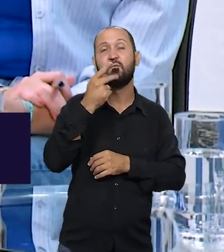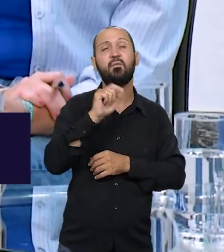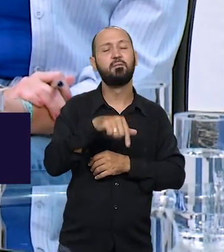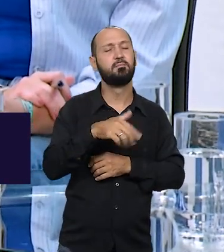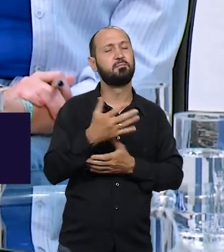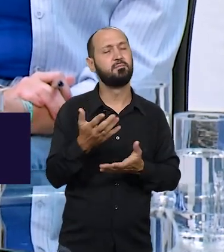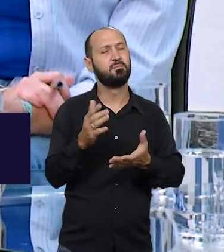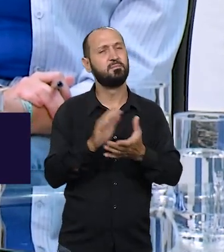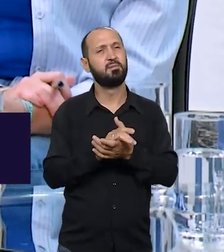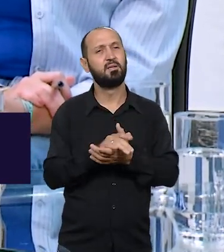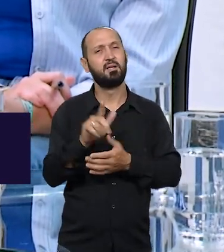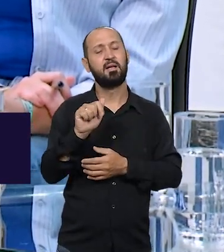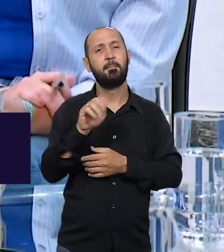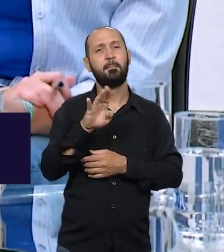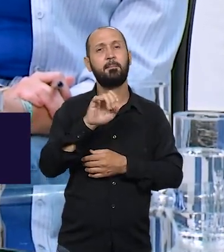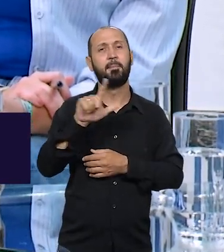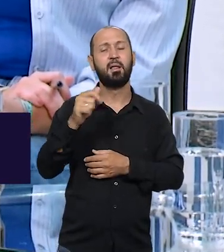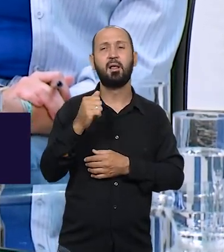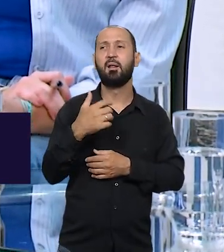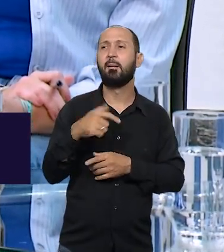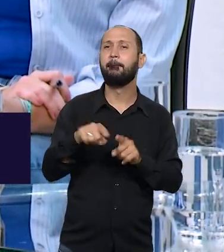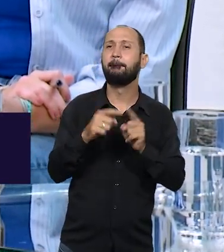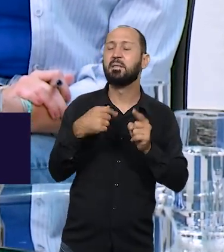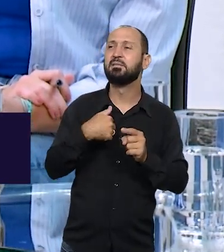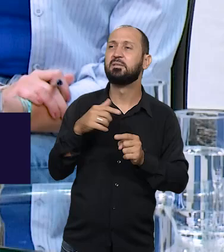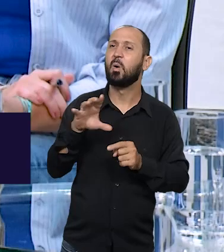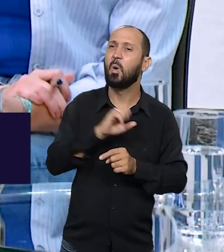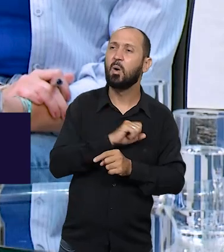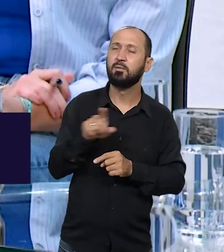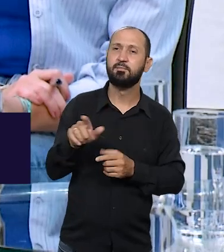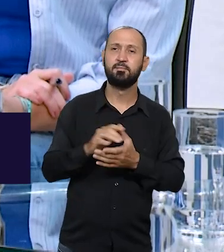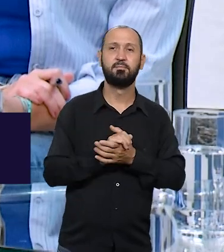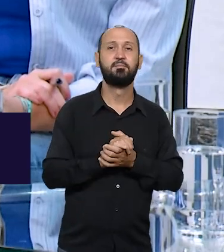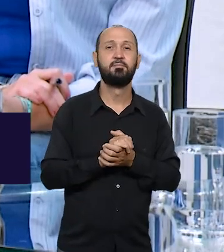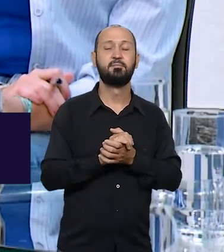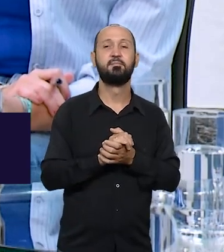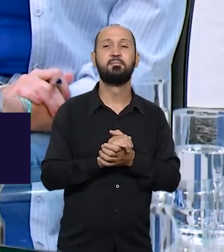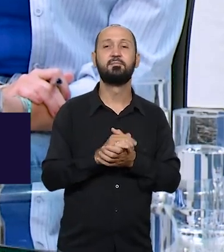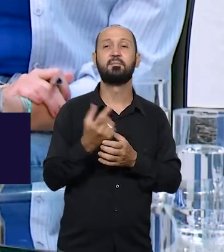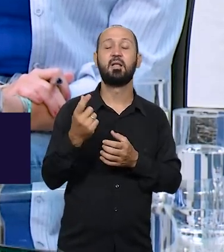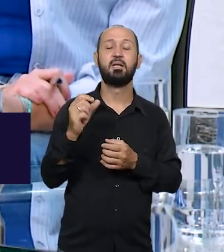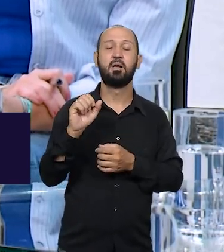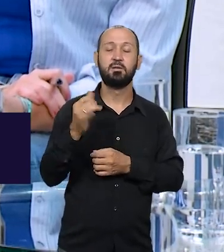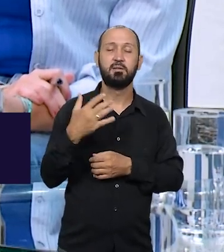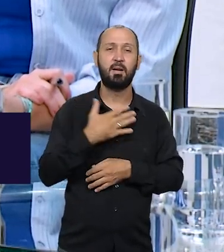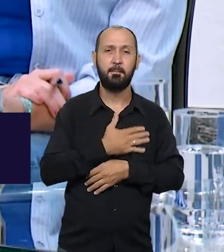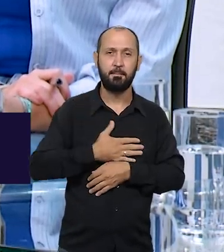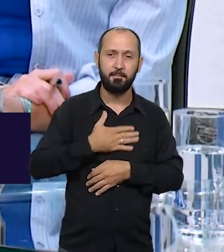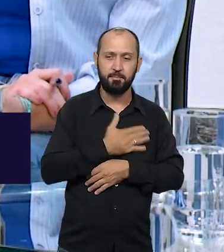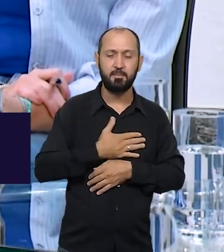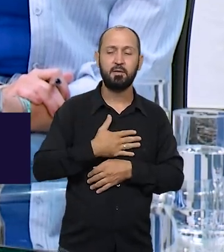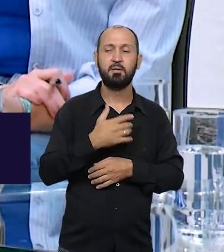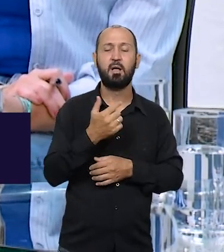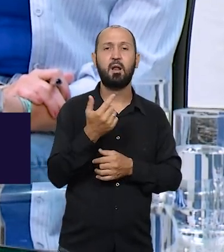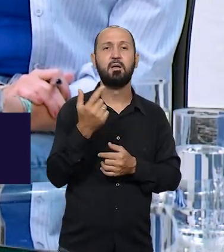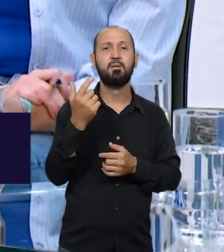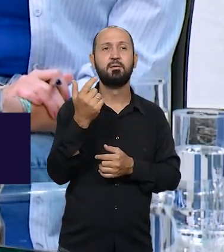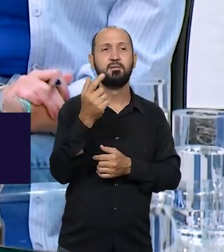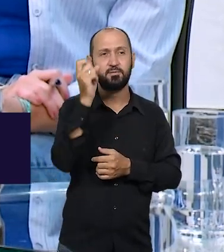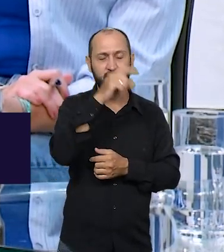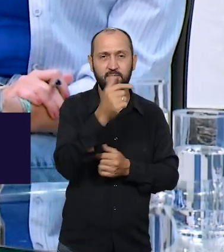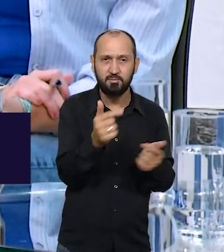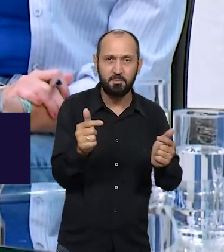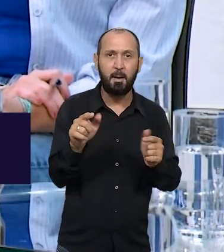eu dou risada junto. Então assim, é como se ela fizesse parte, ela não tivesse uma dificuldade, mas nem ela está entendendo, mas ela está